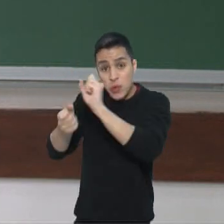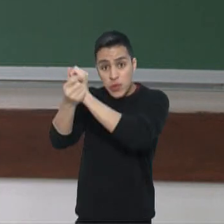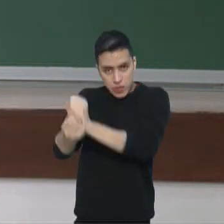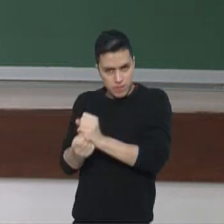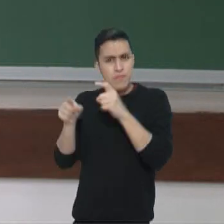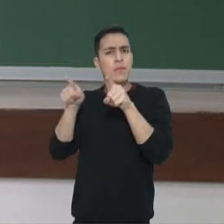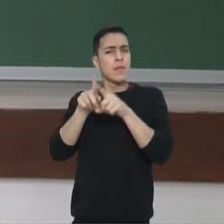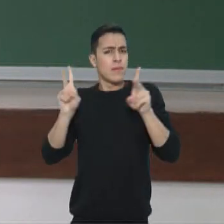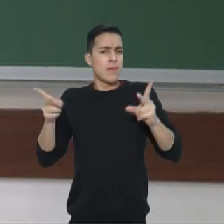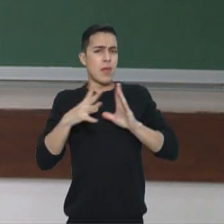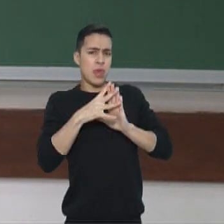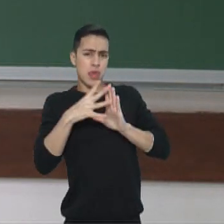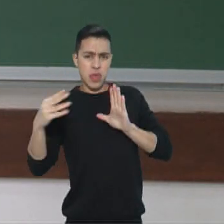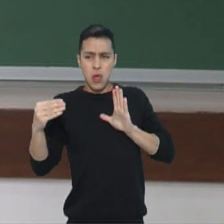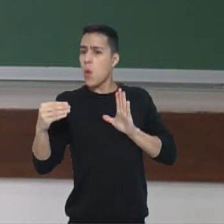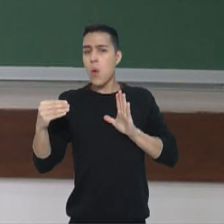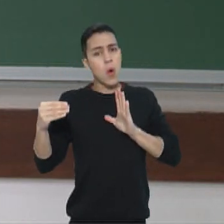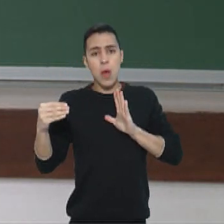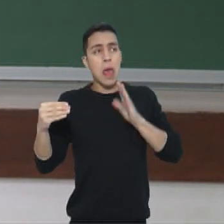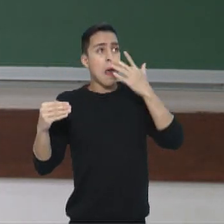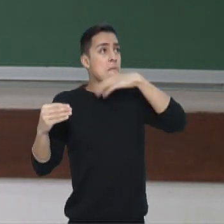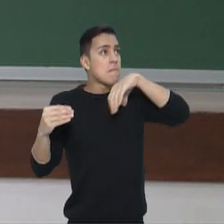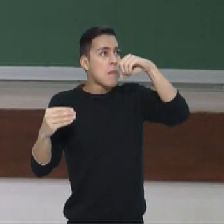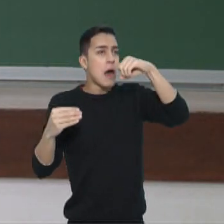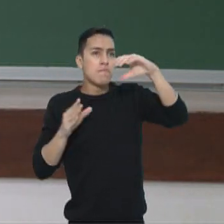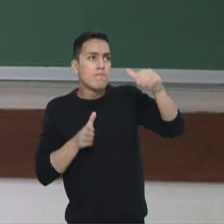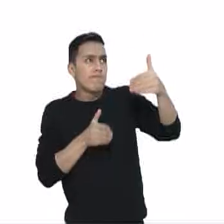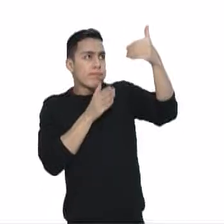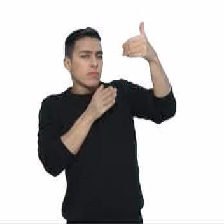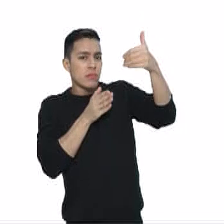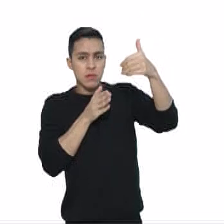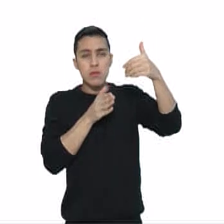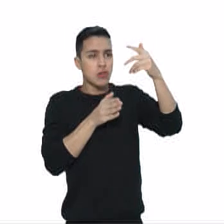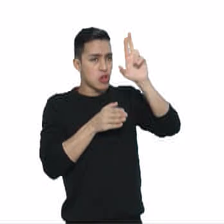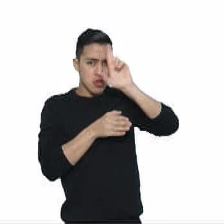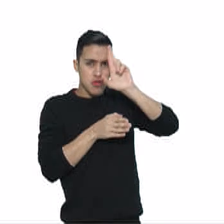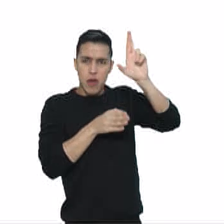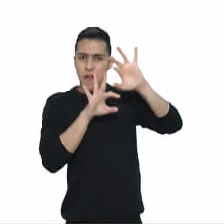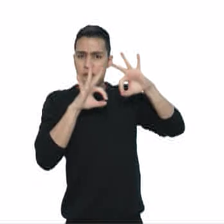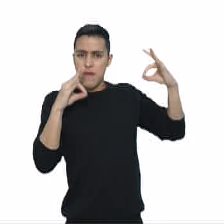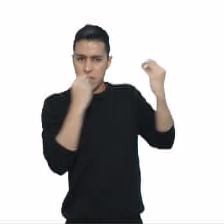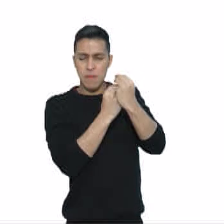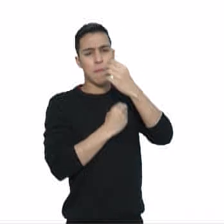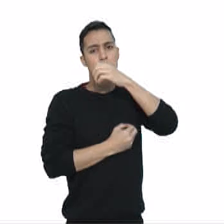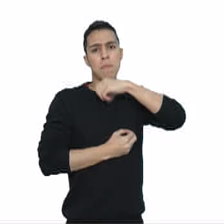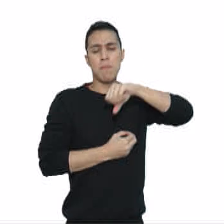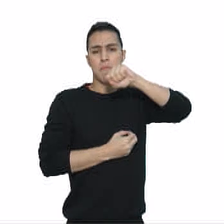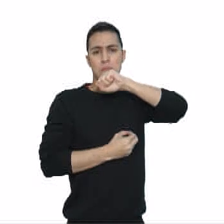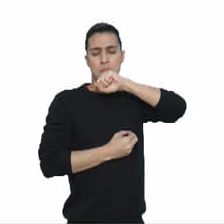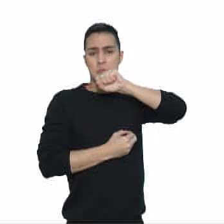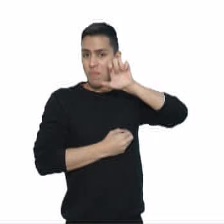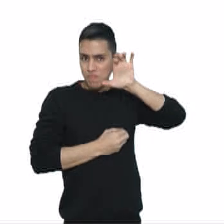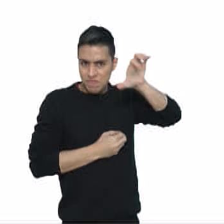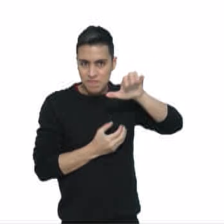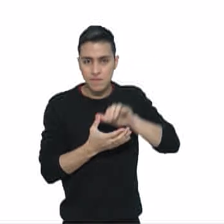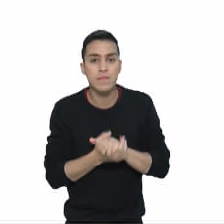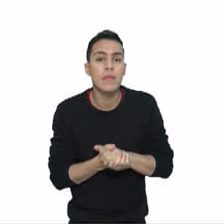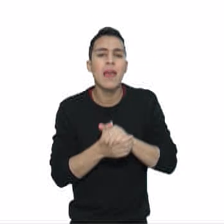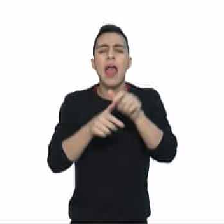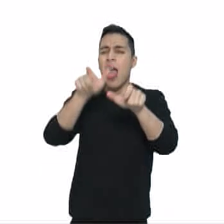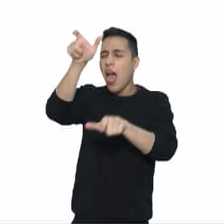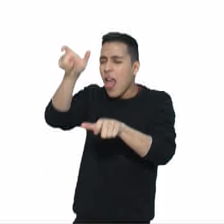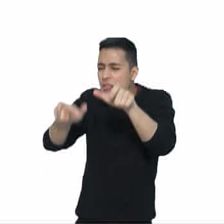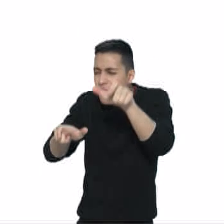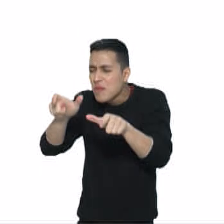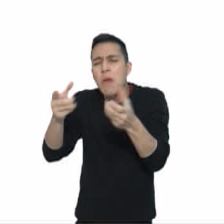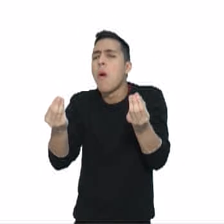estavam subjugados ao pai, né? Ao chefe da família, que era o pai. As pessoas faziam parte da